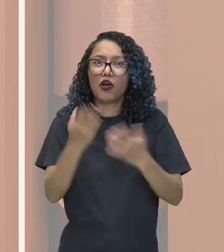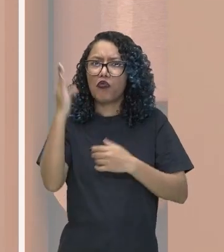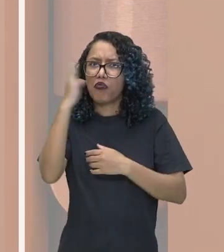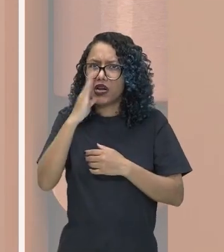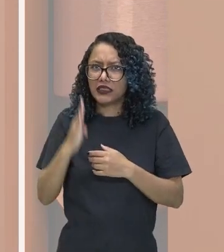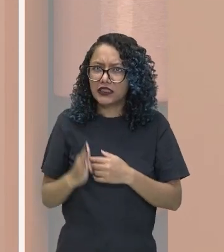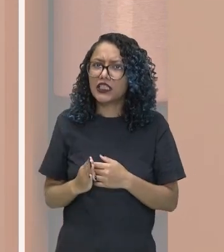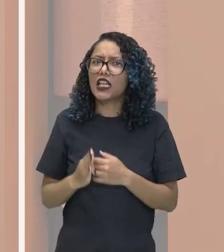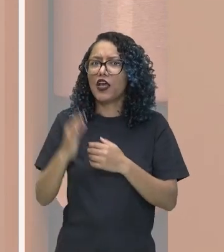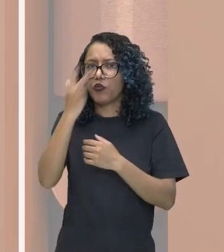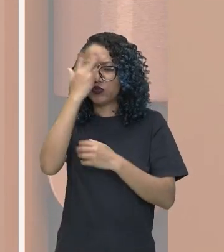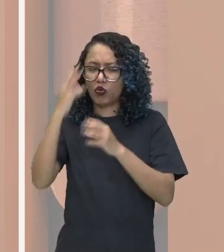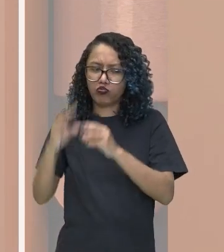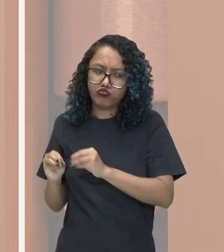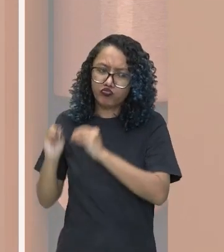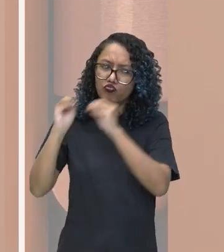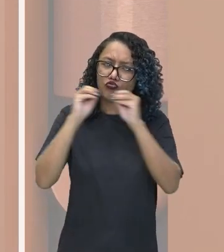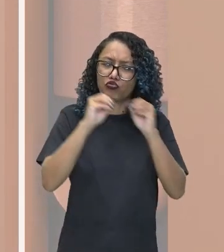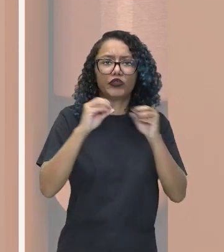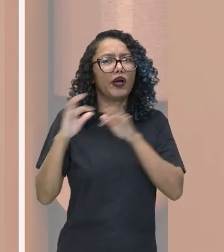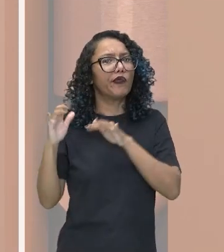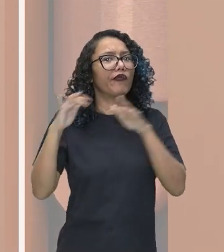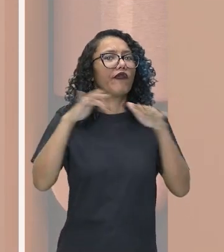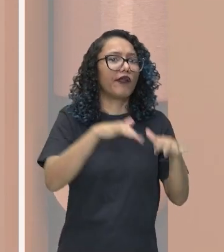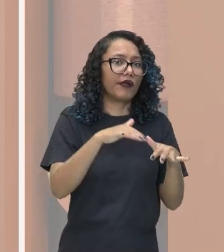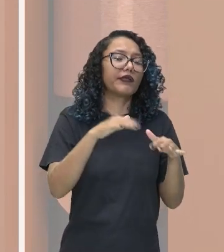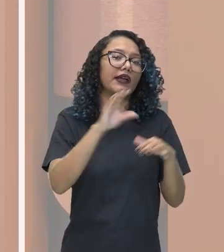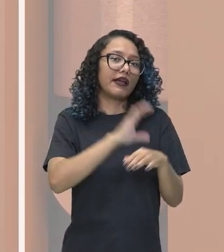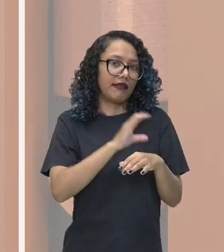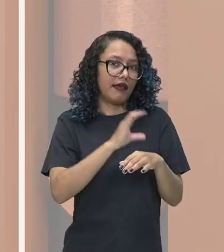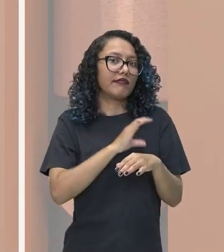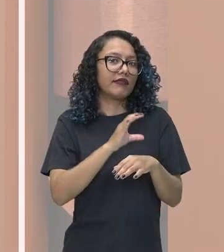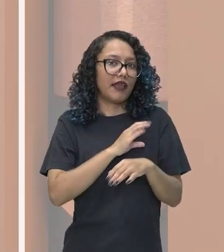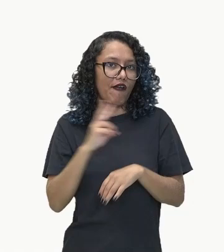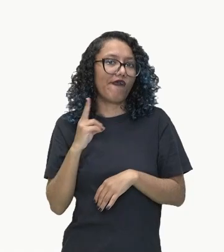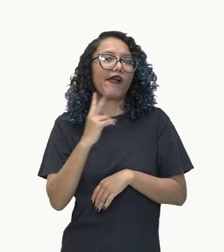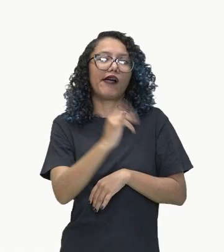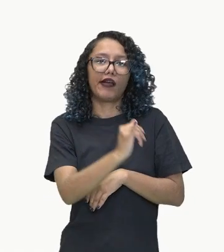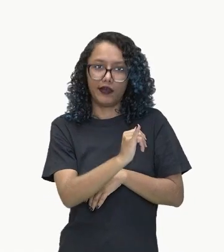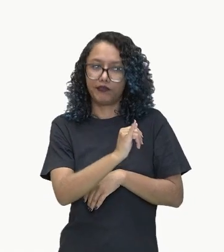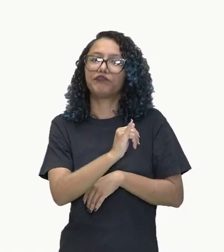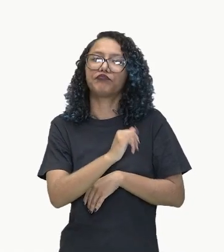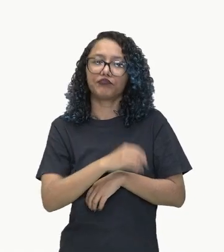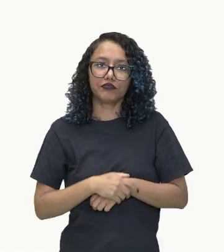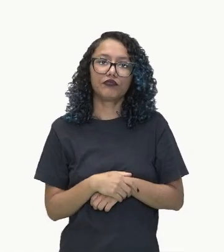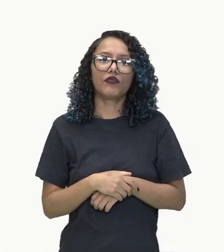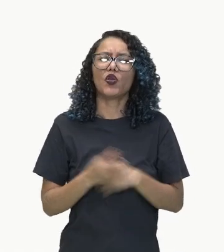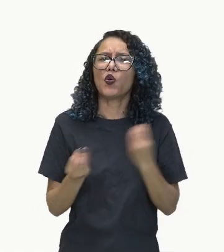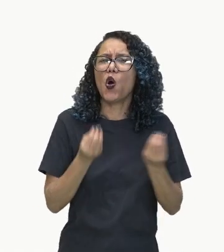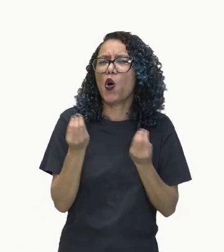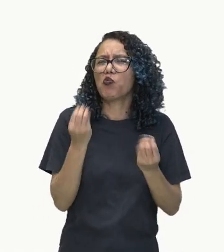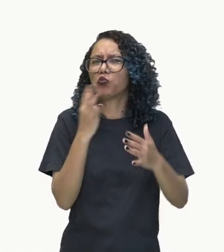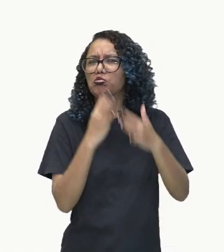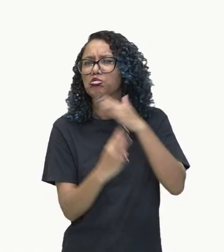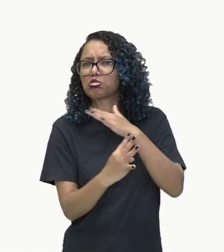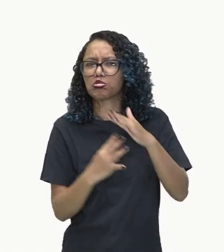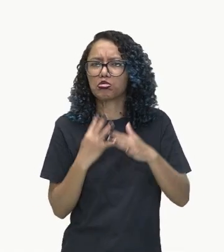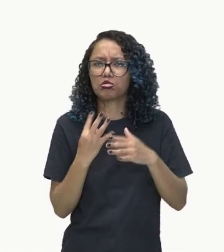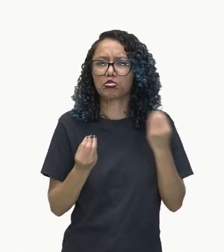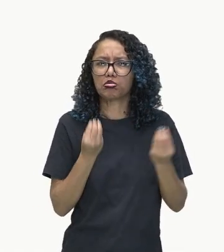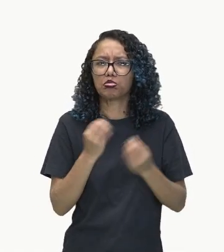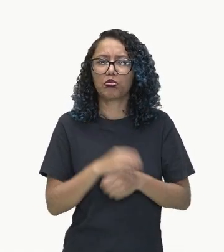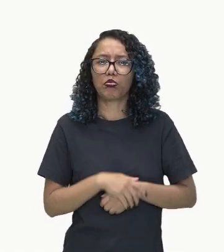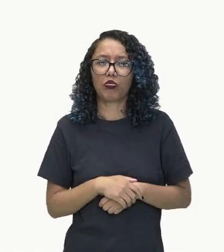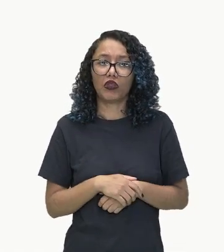brasileiros indo morar nesse país. E a gente verifica agora um pouco desse processo da migração. O baixo crescimento natural